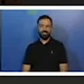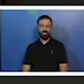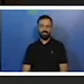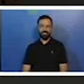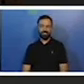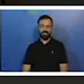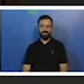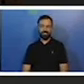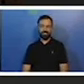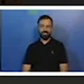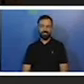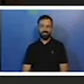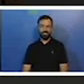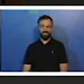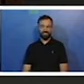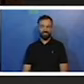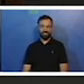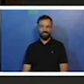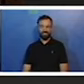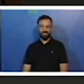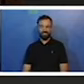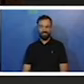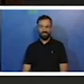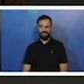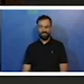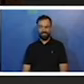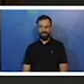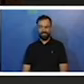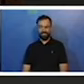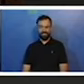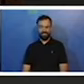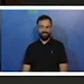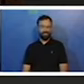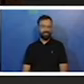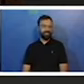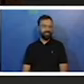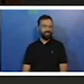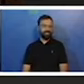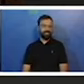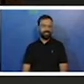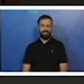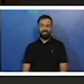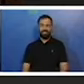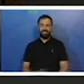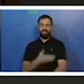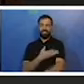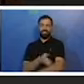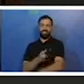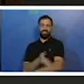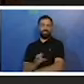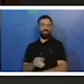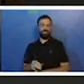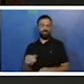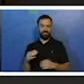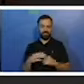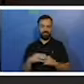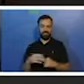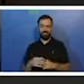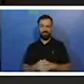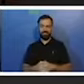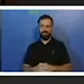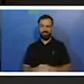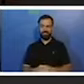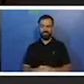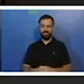que tiver cada vez melhorar mais a minha vida vai melhorar vai melhorar quanto mais quiser pode apanhar duas vezes então vamos lá em